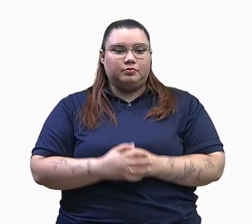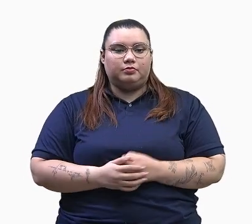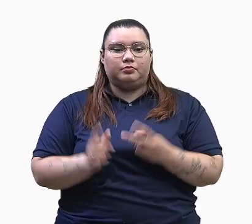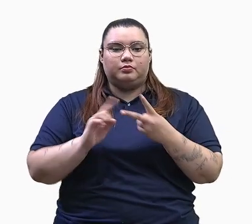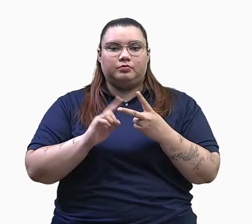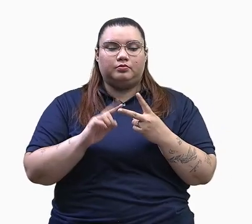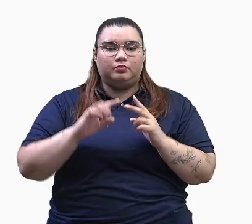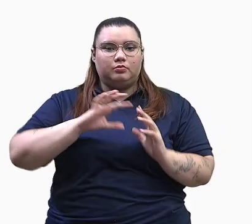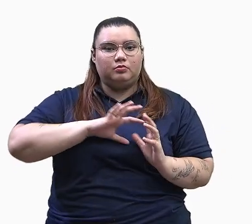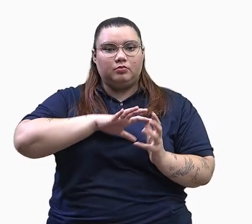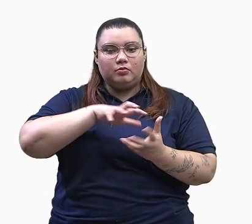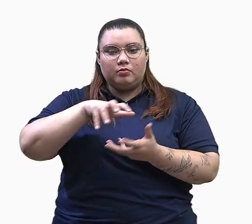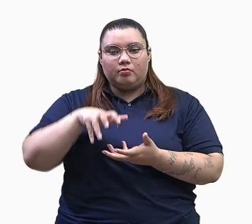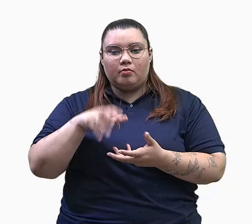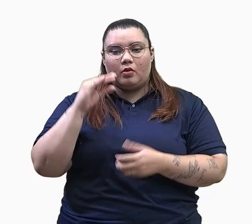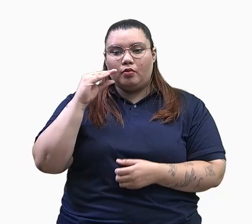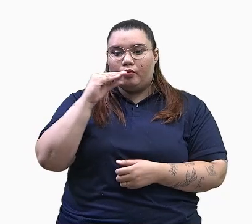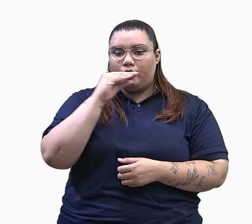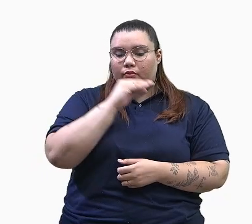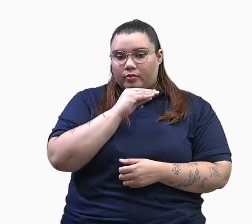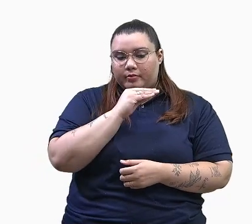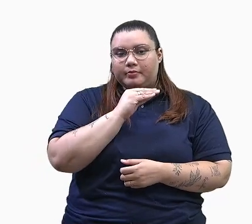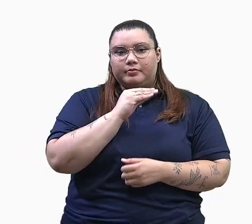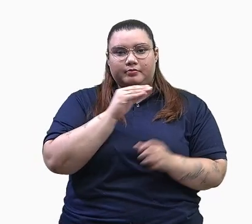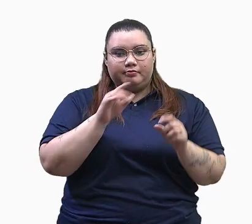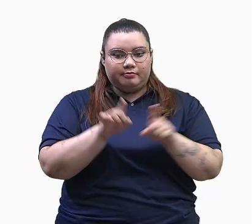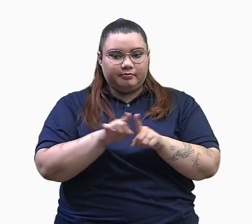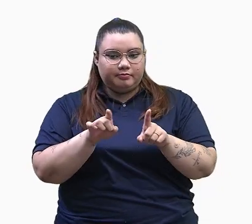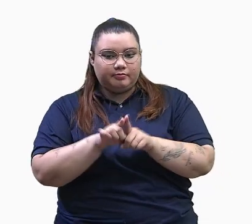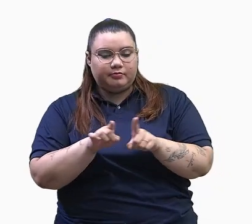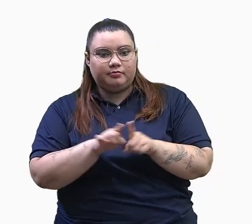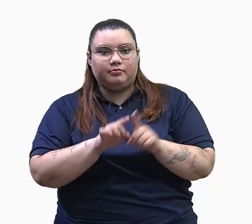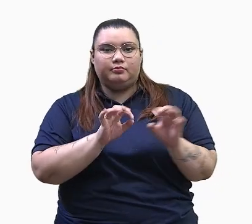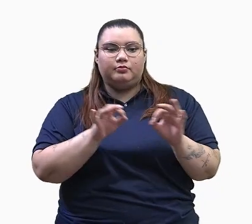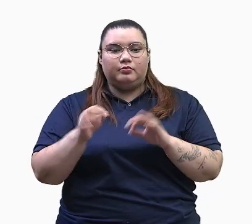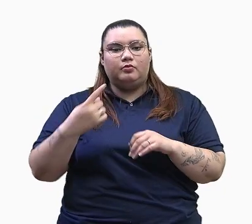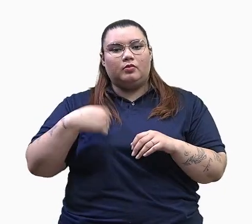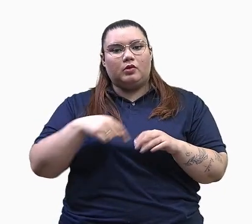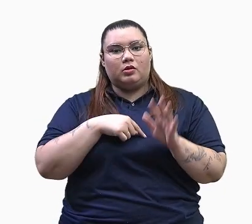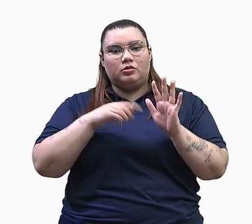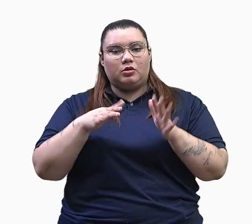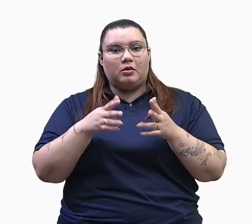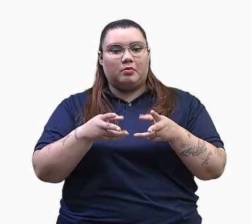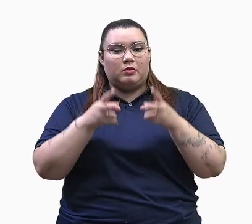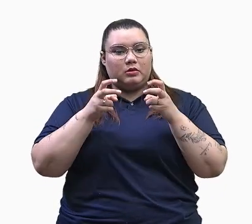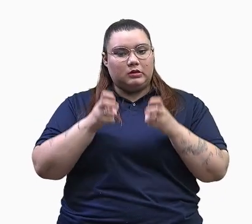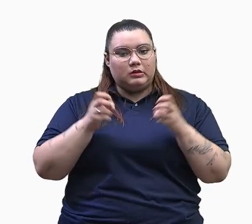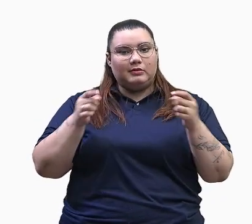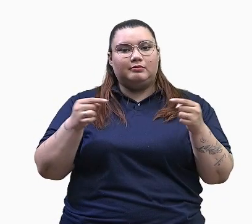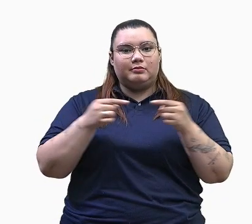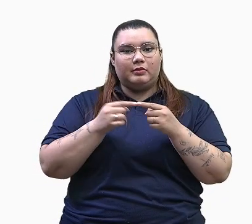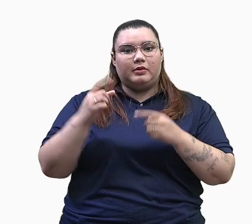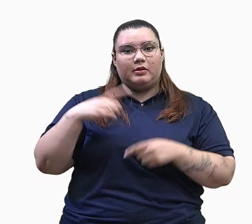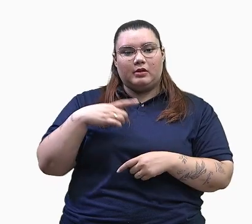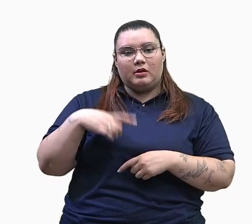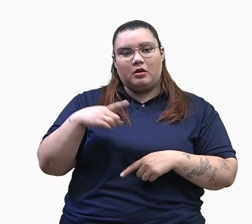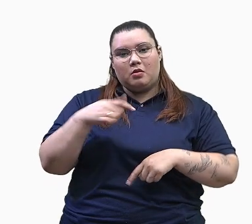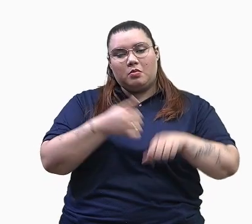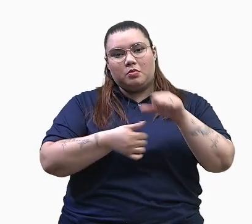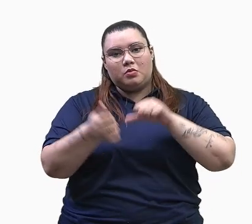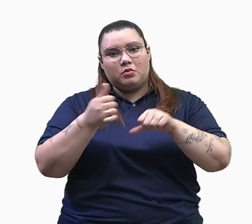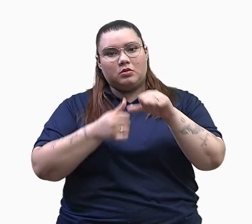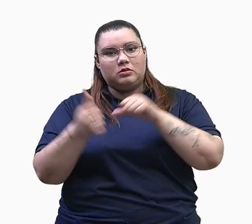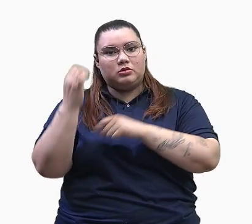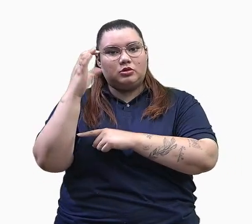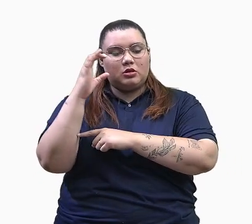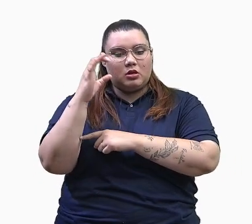temos também, atrelado a esse problema, o aquecimento global, né, a gente já percebe inclusive isso, que são as mudanças climáticas,